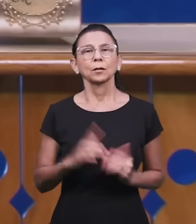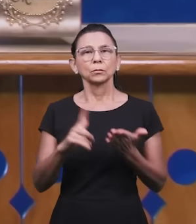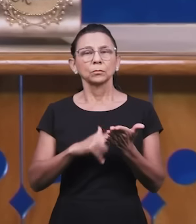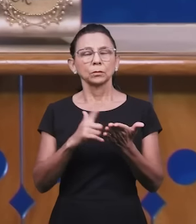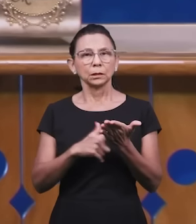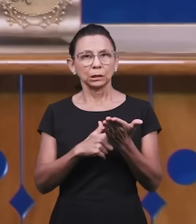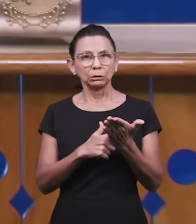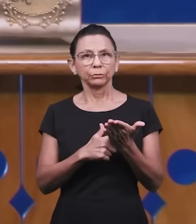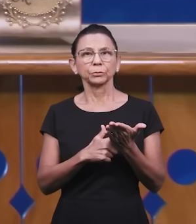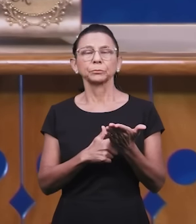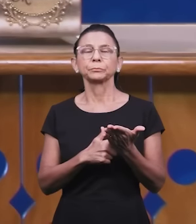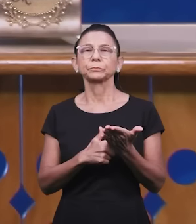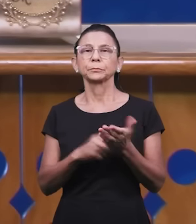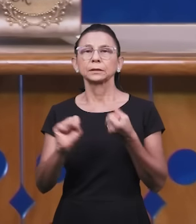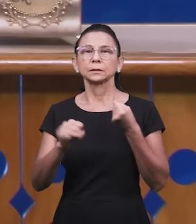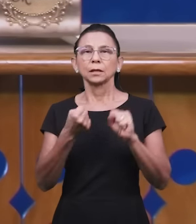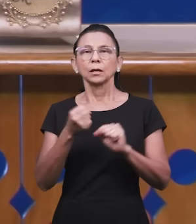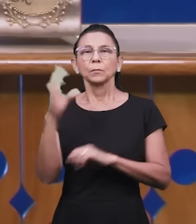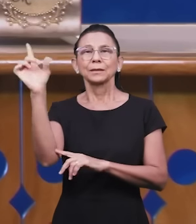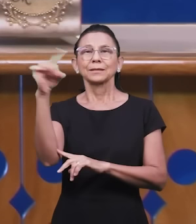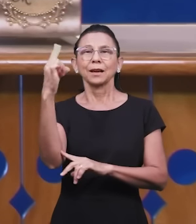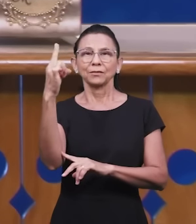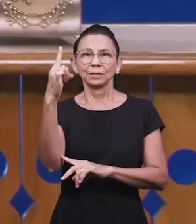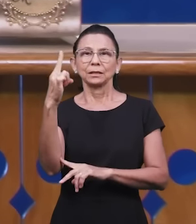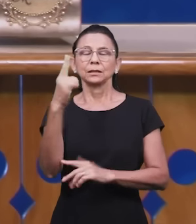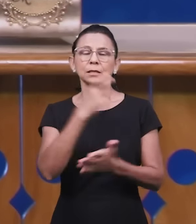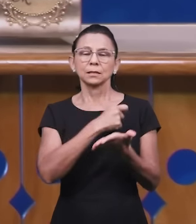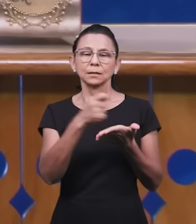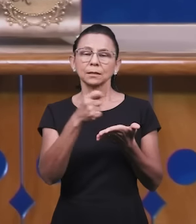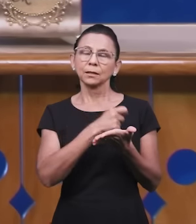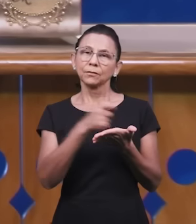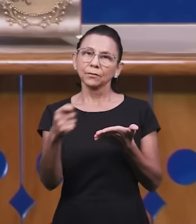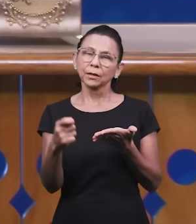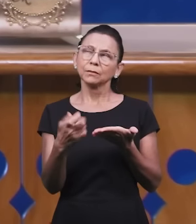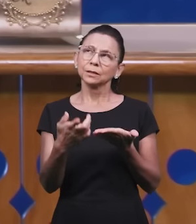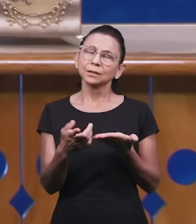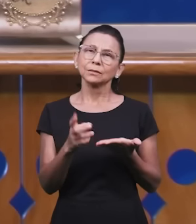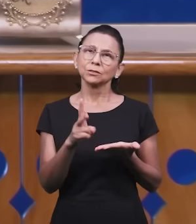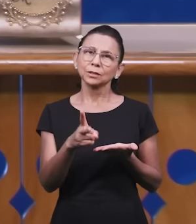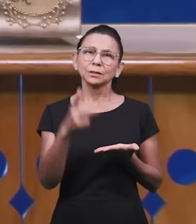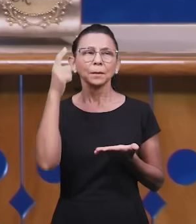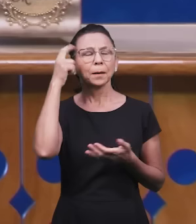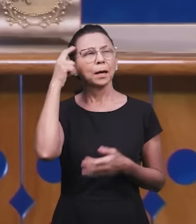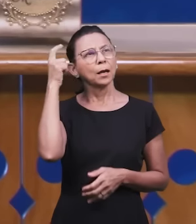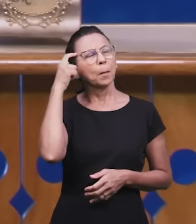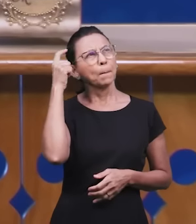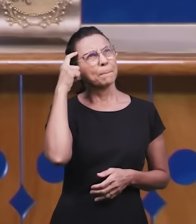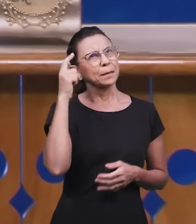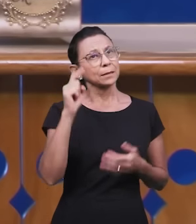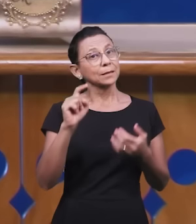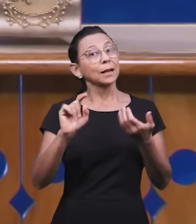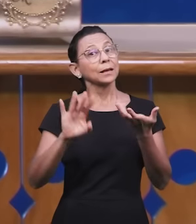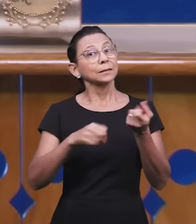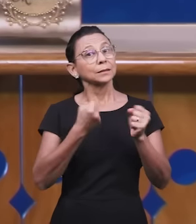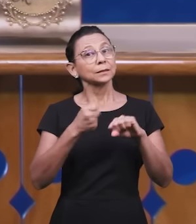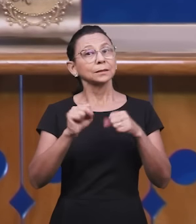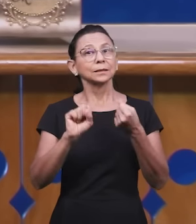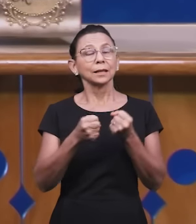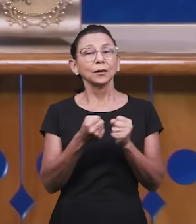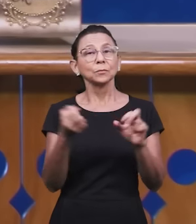o salmo nos leva ao entendimento de louvor, né? Os salmos normalmente são louvores